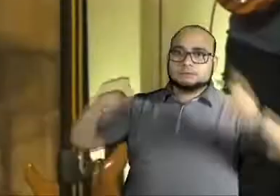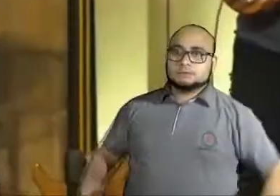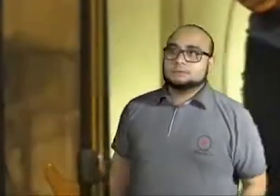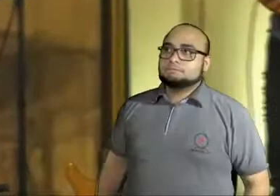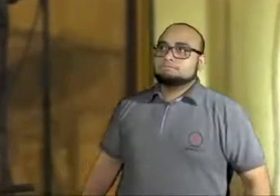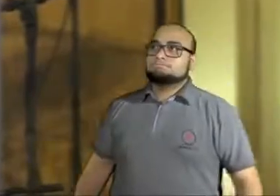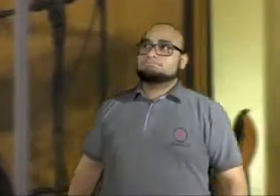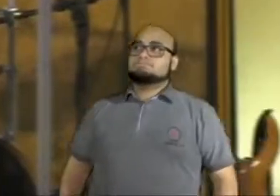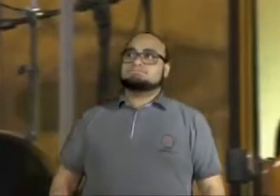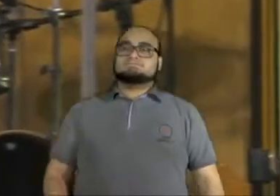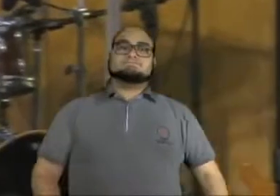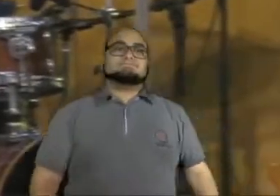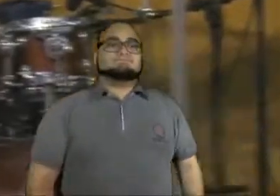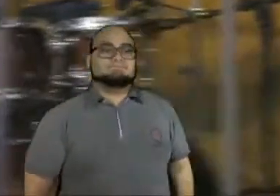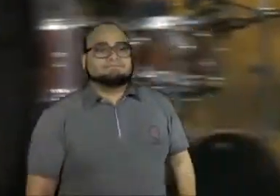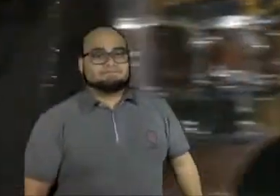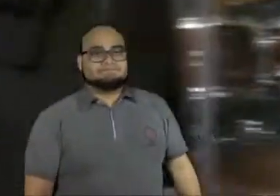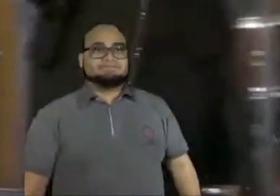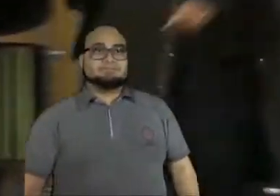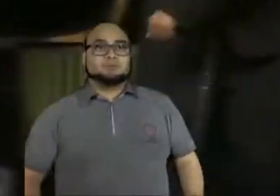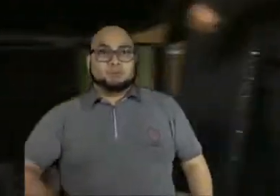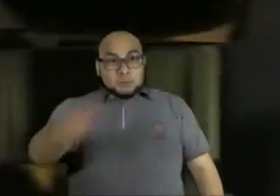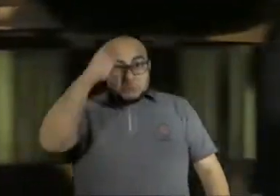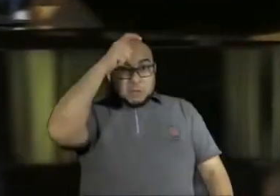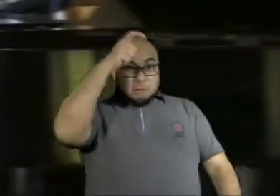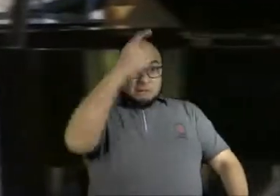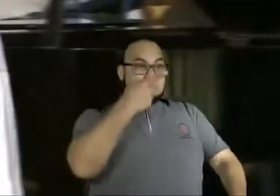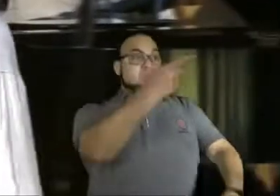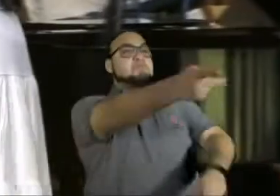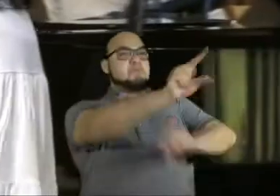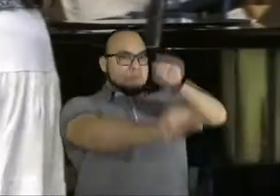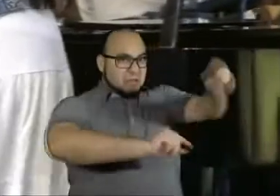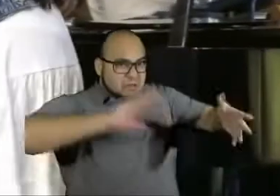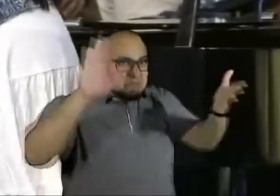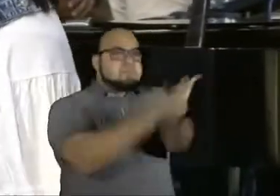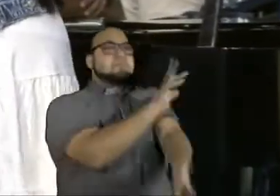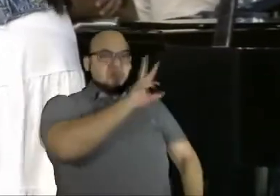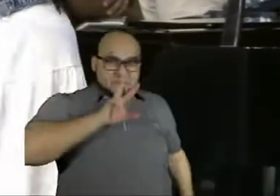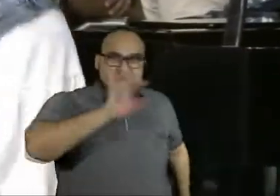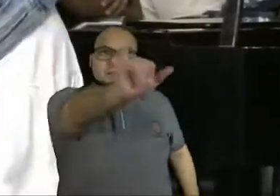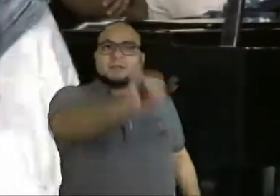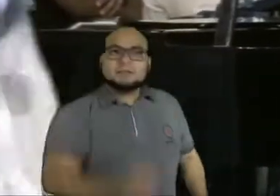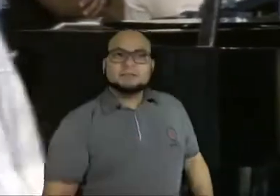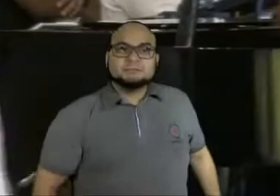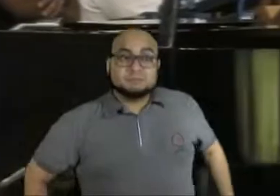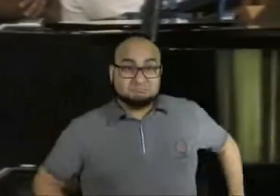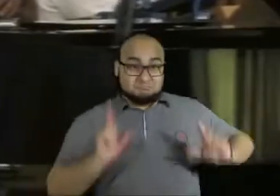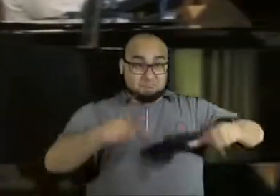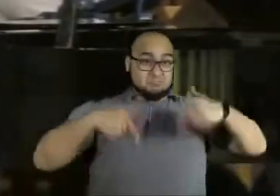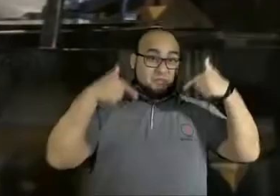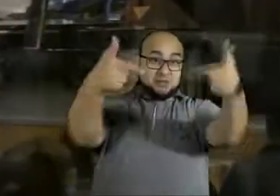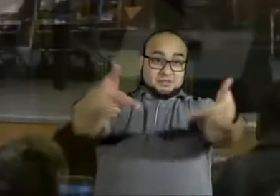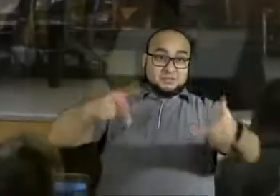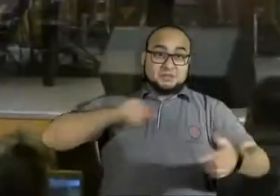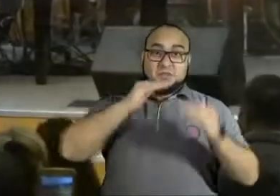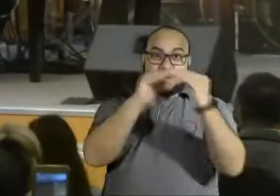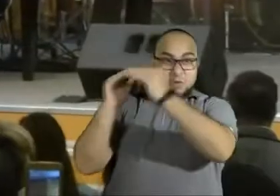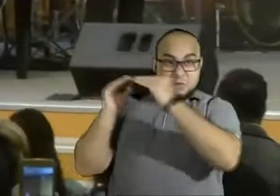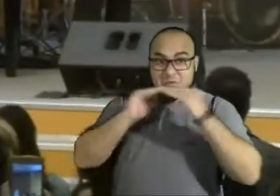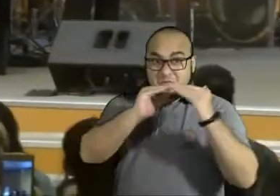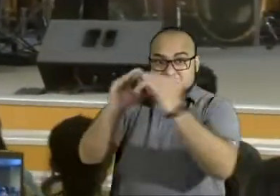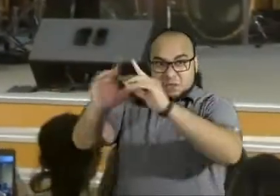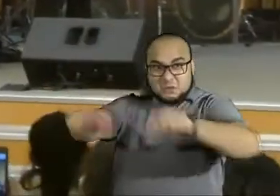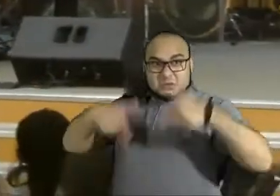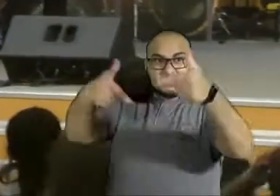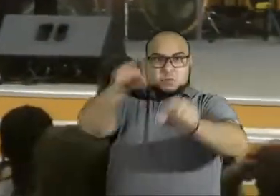quebrar, vai te arrebentar. Eu fiz com o vizinho e vou fazer contigo. Eu fiz com o filho dela e vou fazer com o